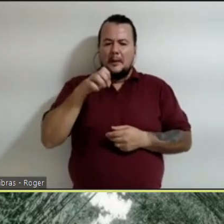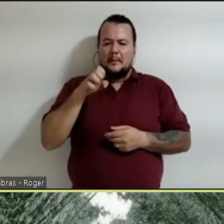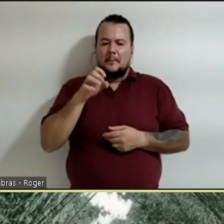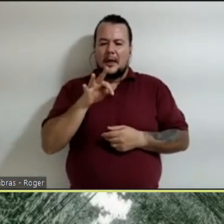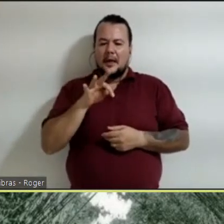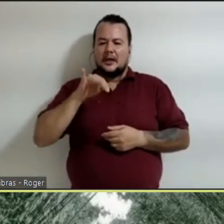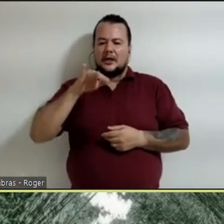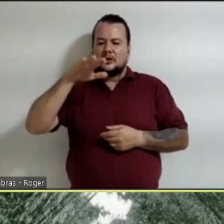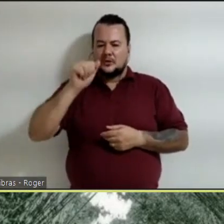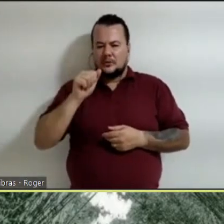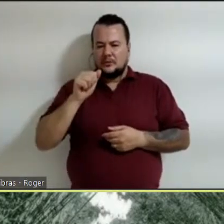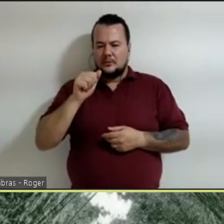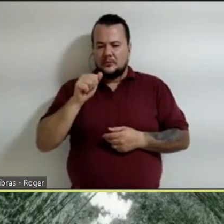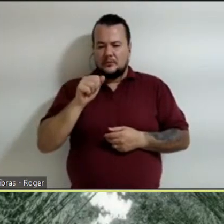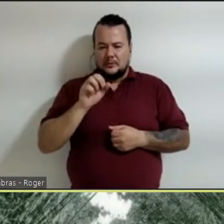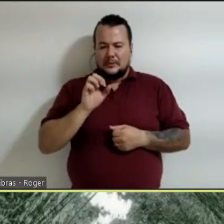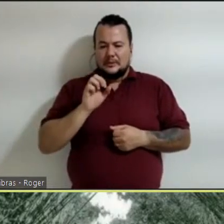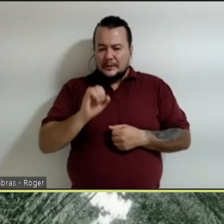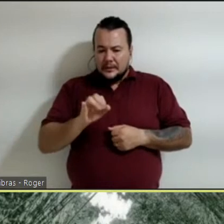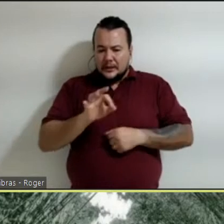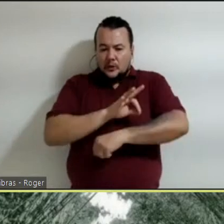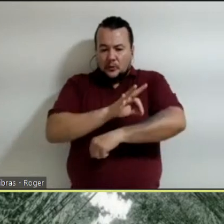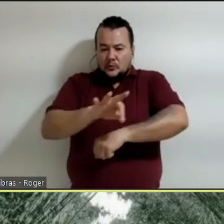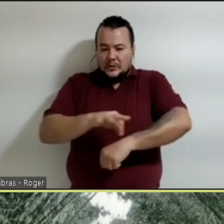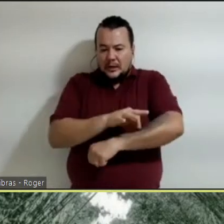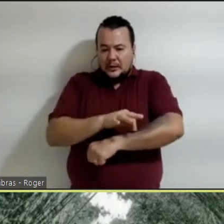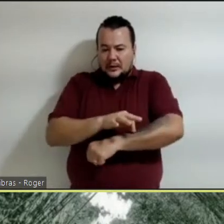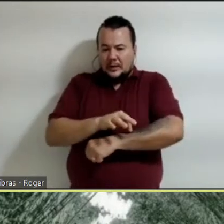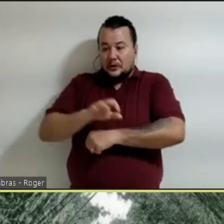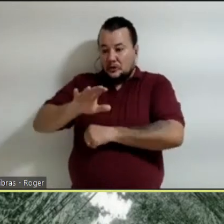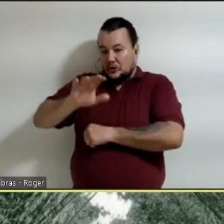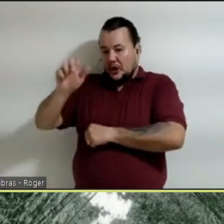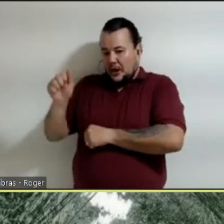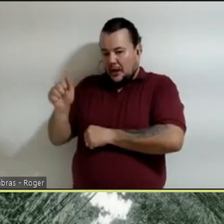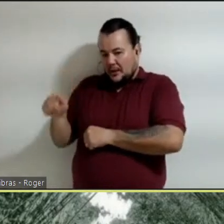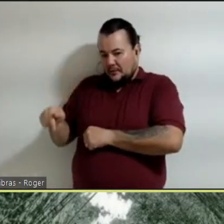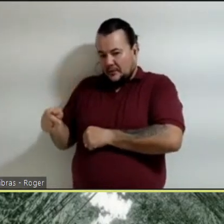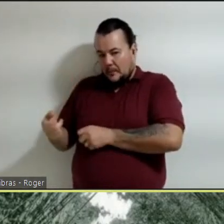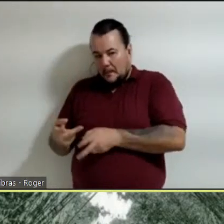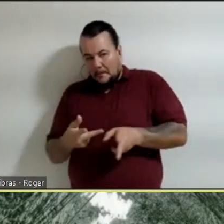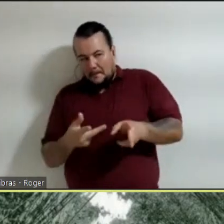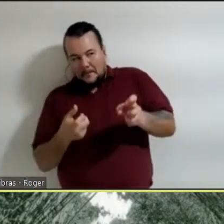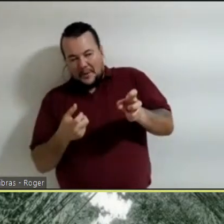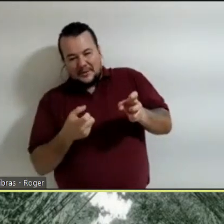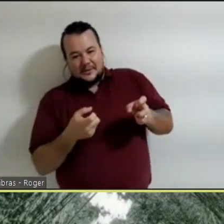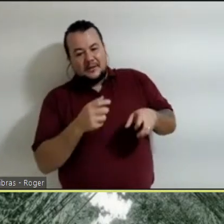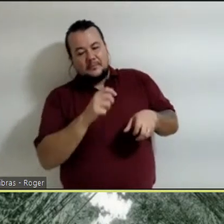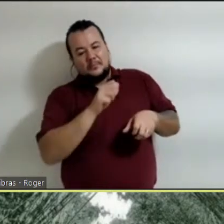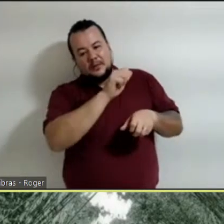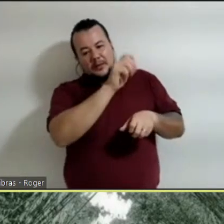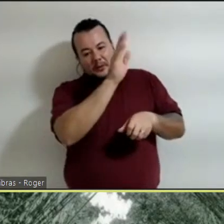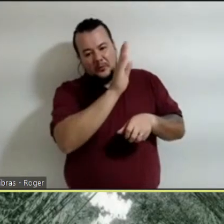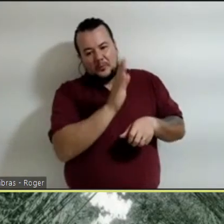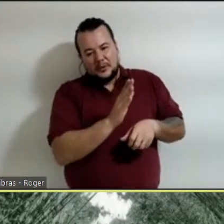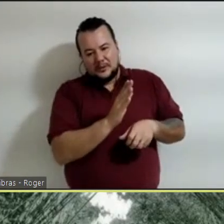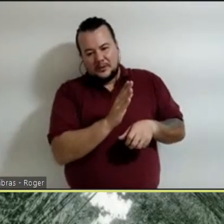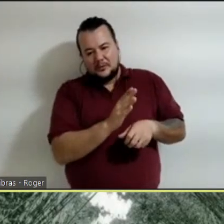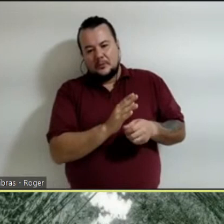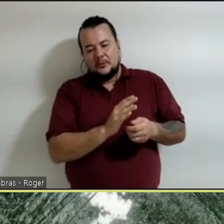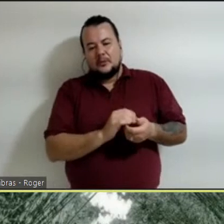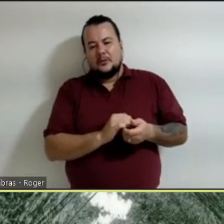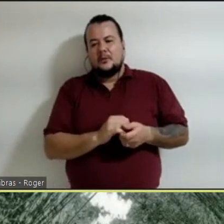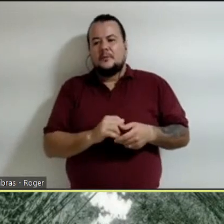arquitetos sul-africanos olhavam e liam o Brasil Builds, eles também faziam